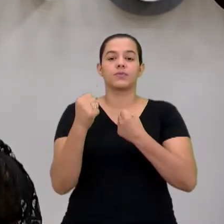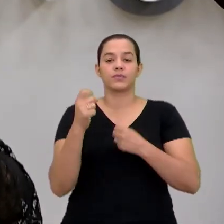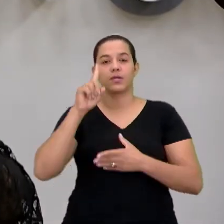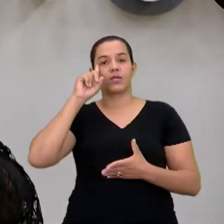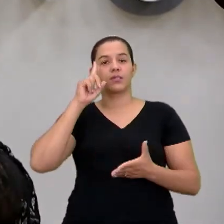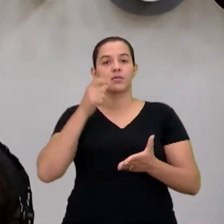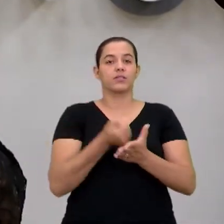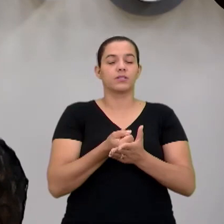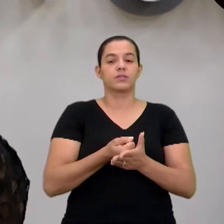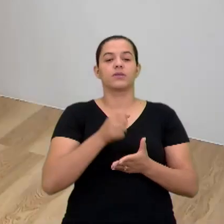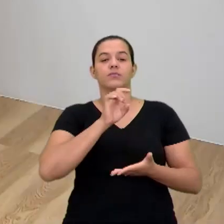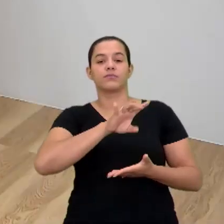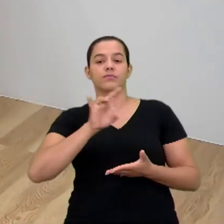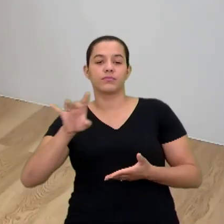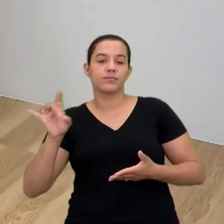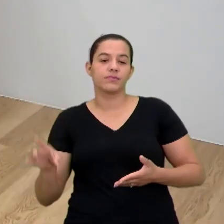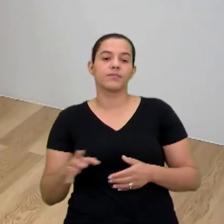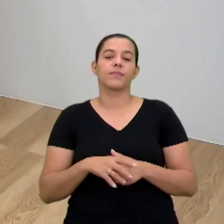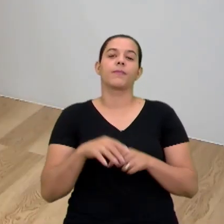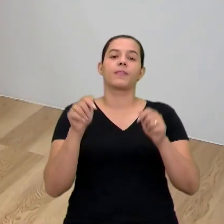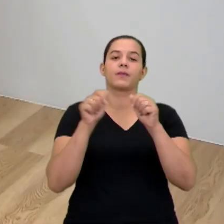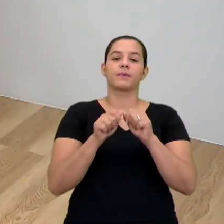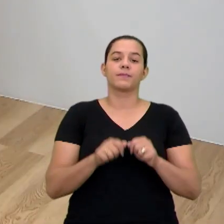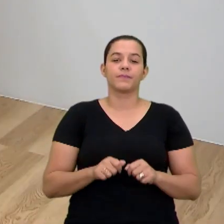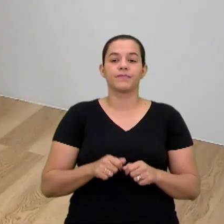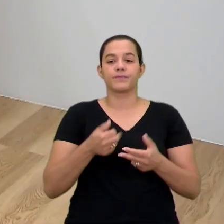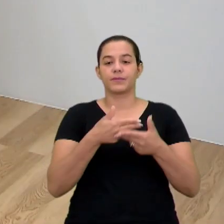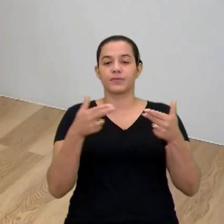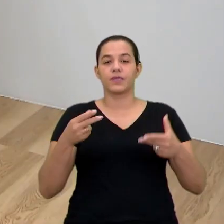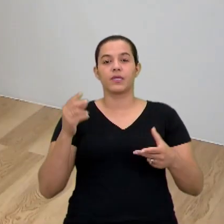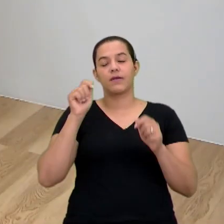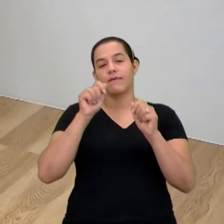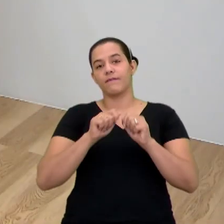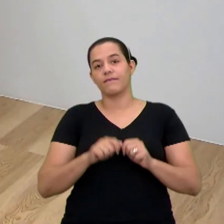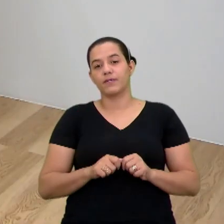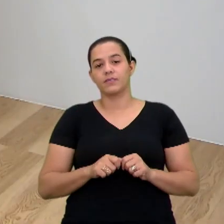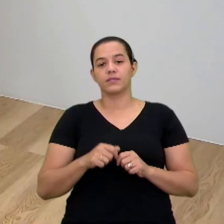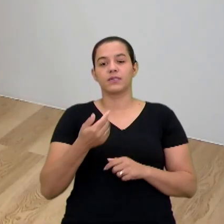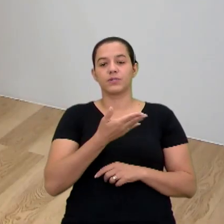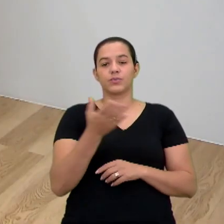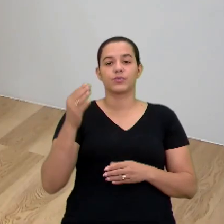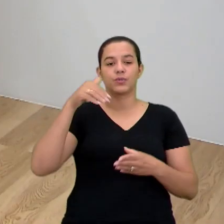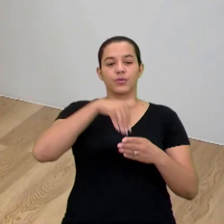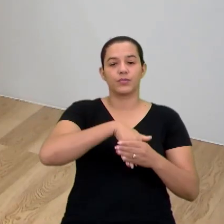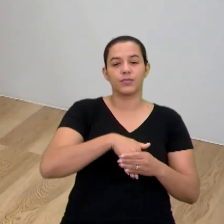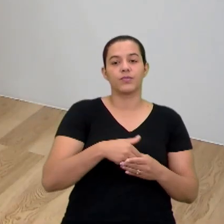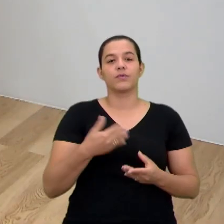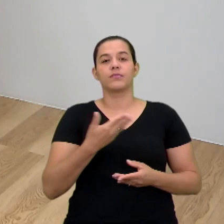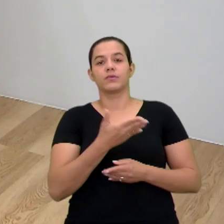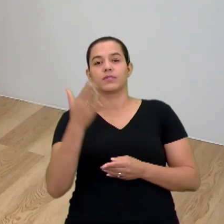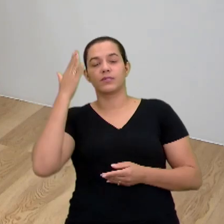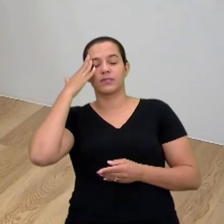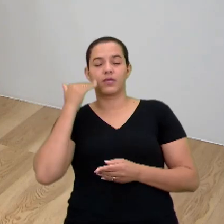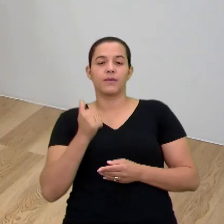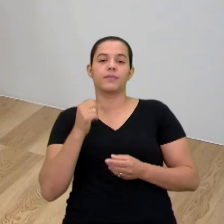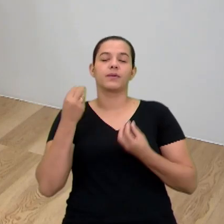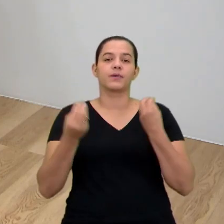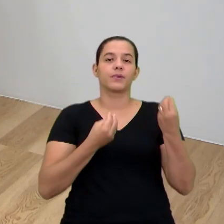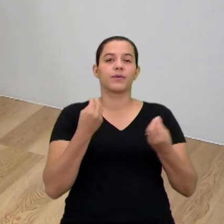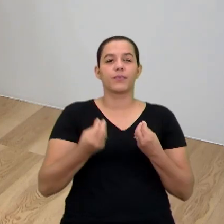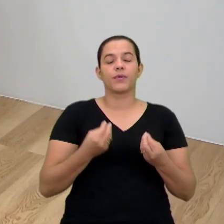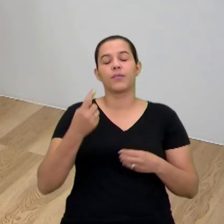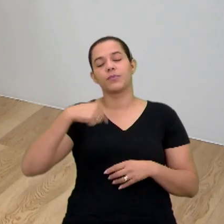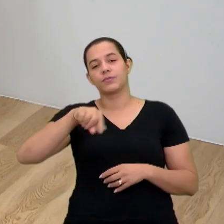decisão. De estar ali na mesa e realmente compor a mesa e o seu voto ser considerado. Ser considerado, dar